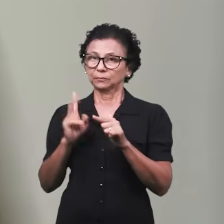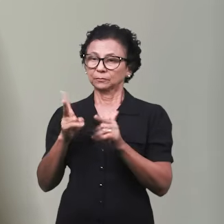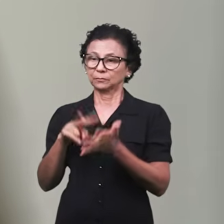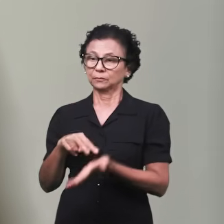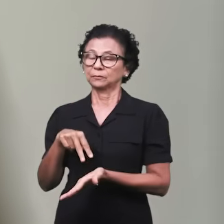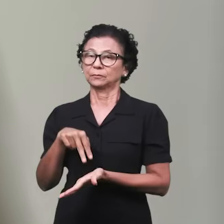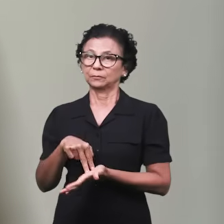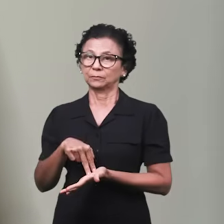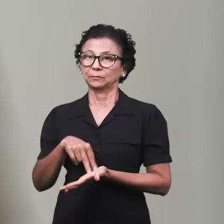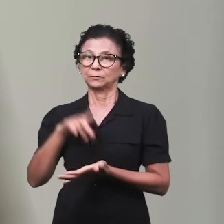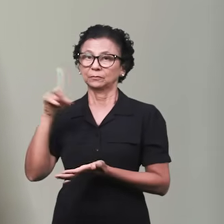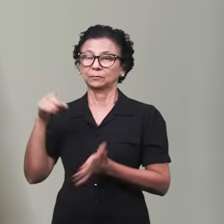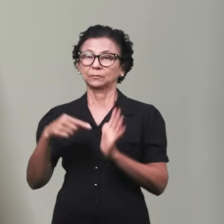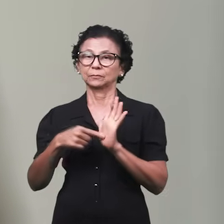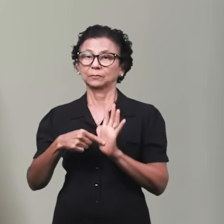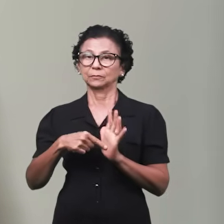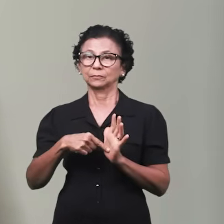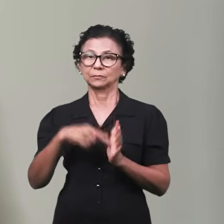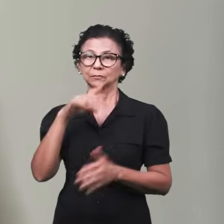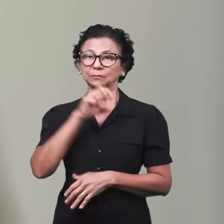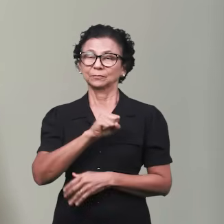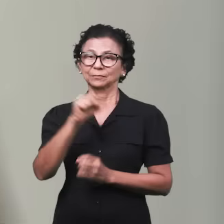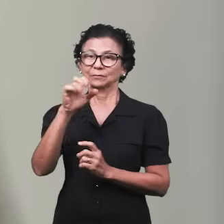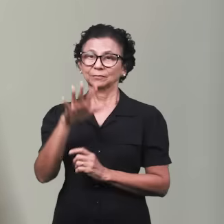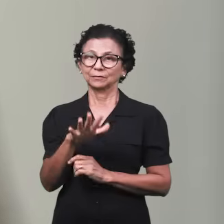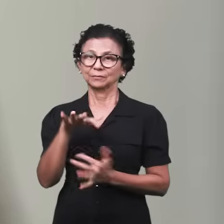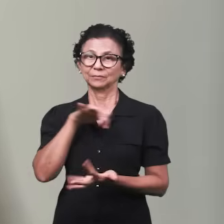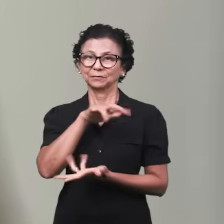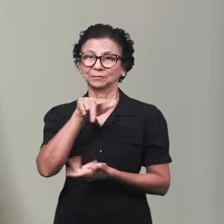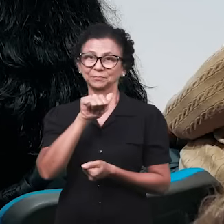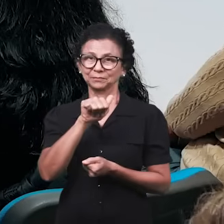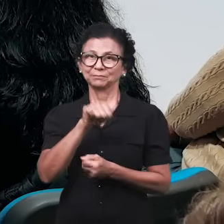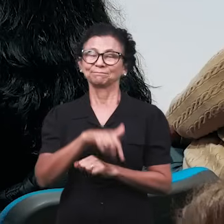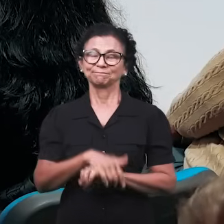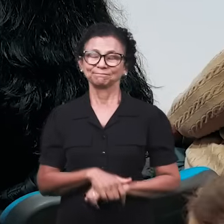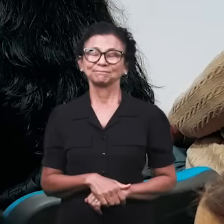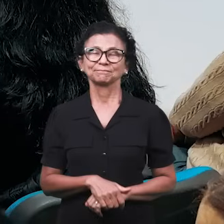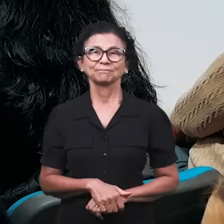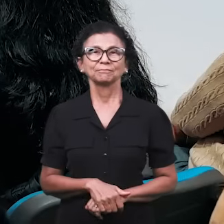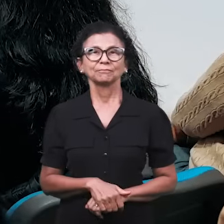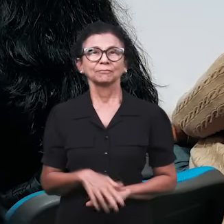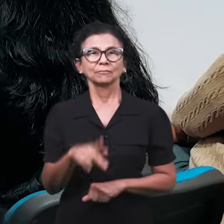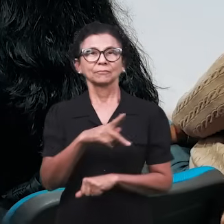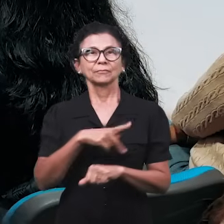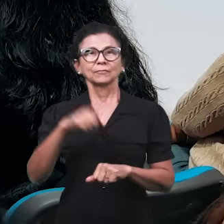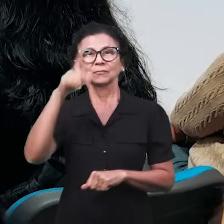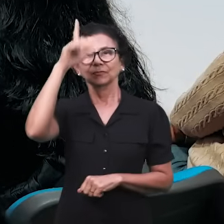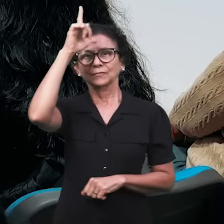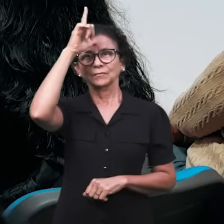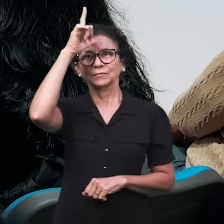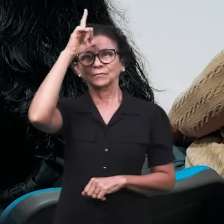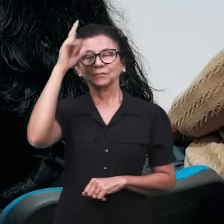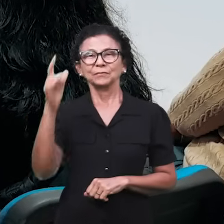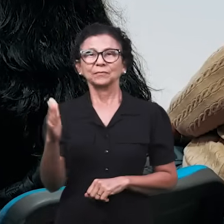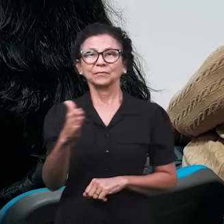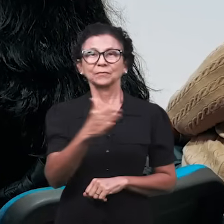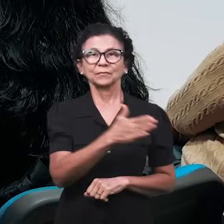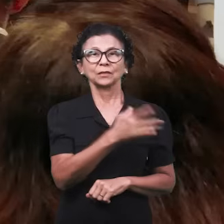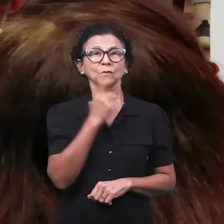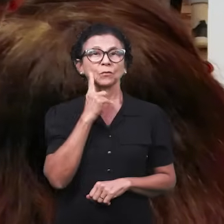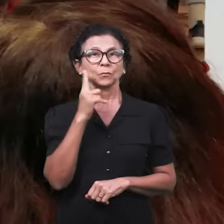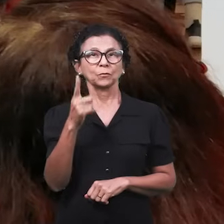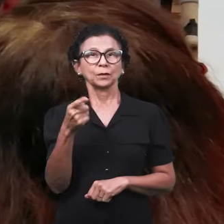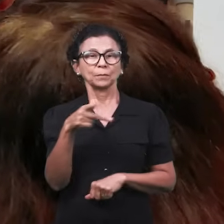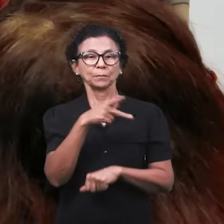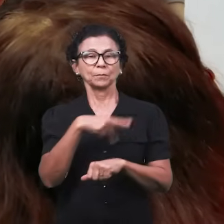seu amor e sua graça em cada canto da terra. Glória a Deus! Da Alemanha, vamos agora até Portugal. A Igreja